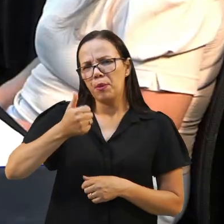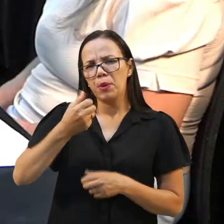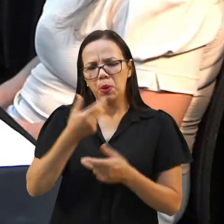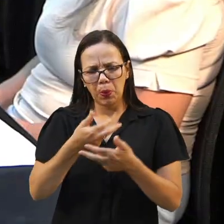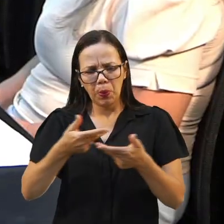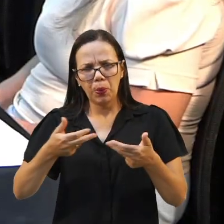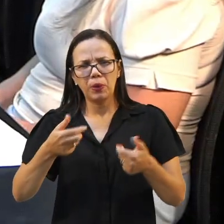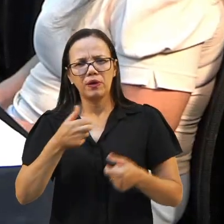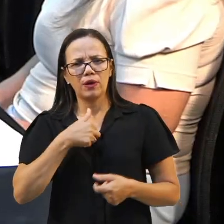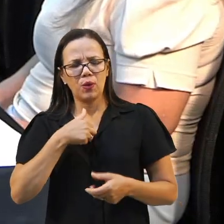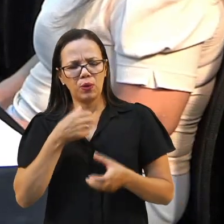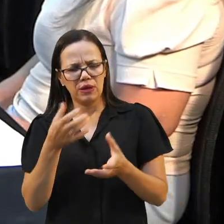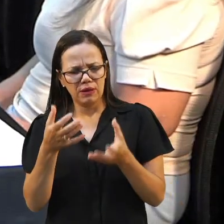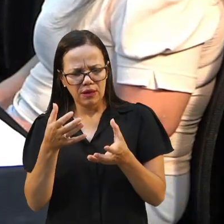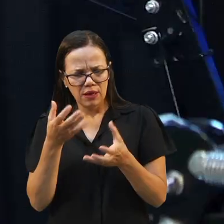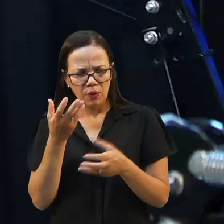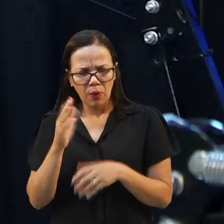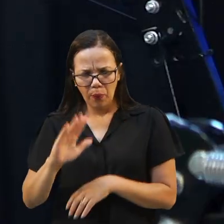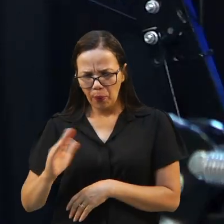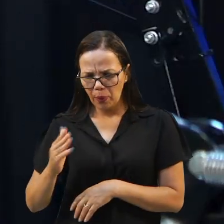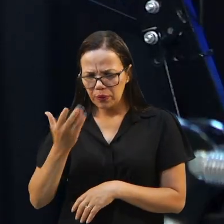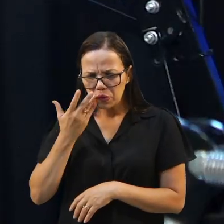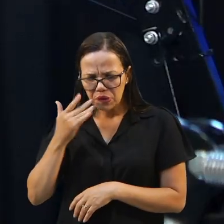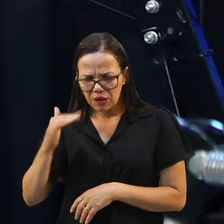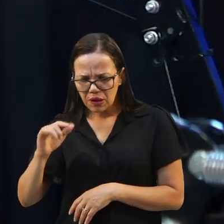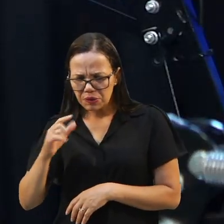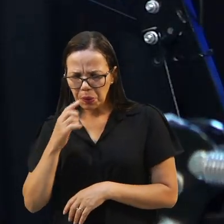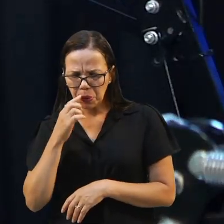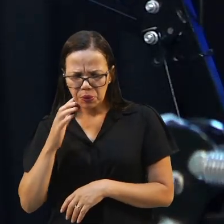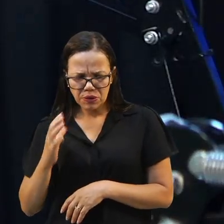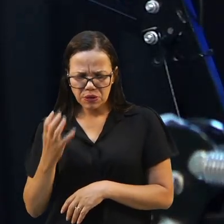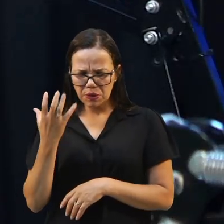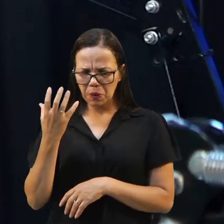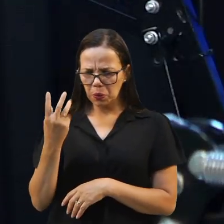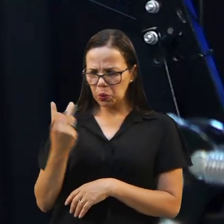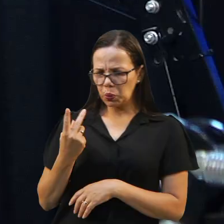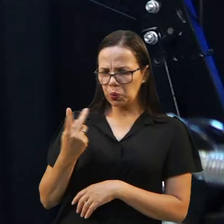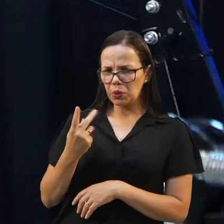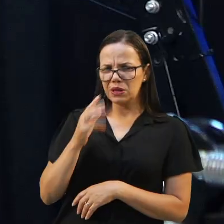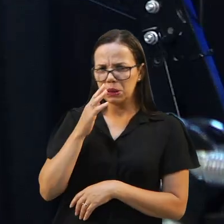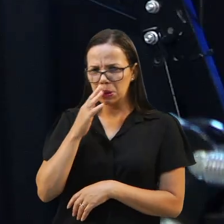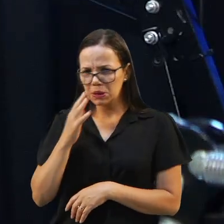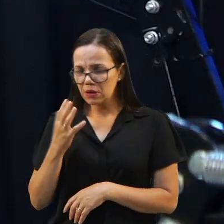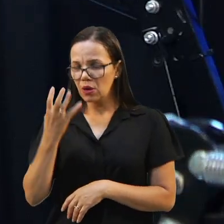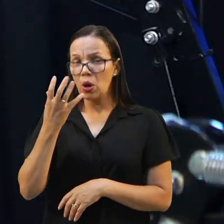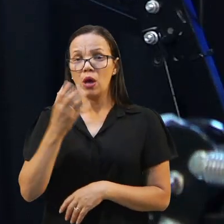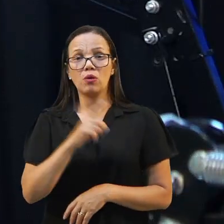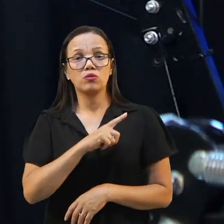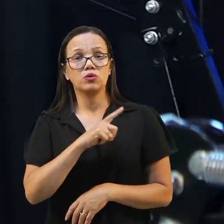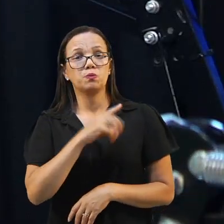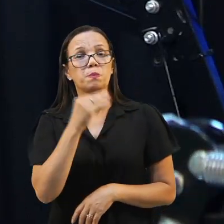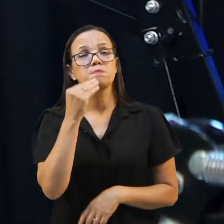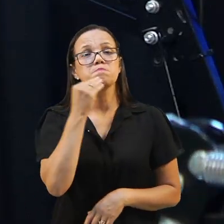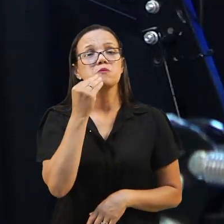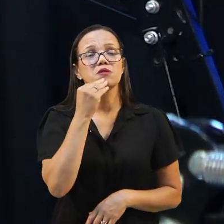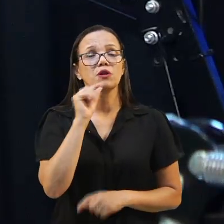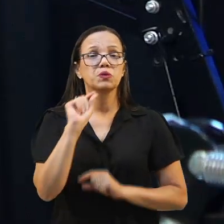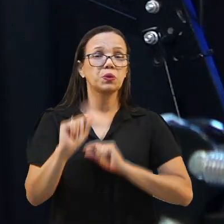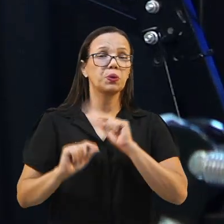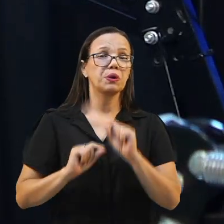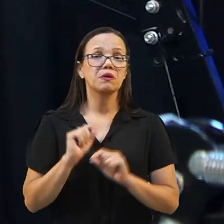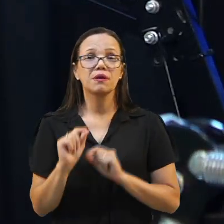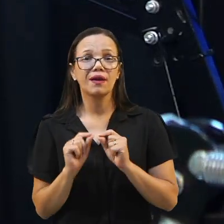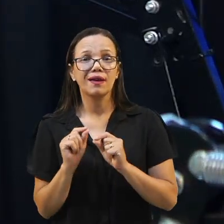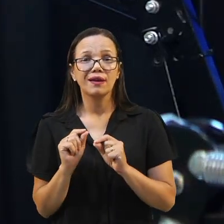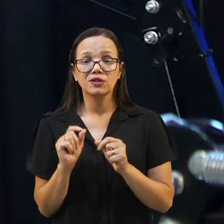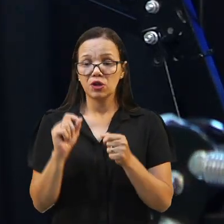que aconteceu na minha infância foi uma decisão, aliás, duas decisões. Eu tive oportunidades de não fazer